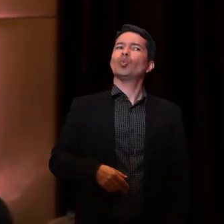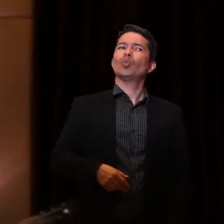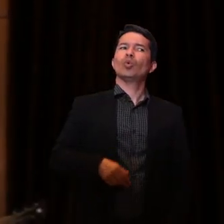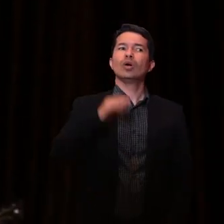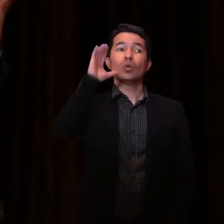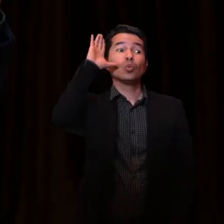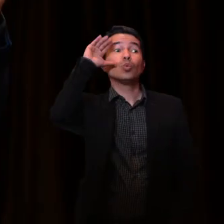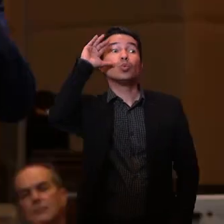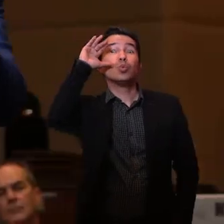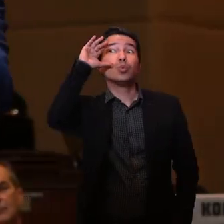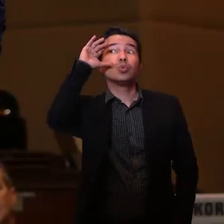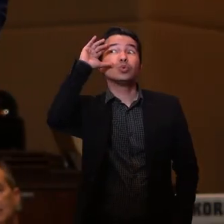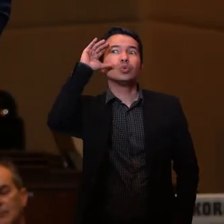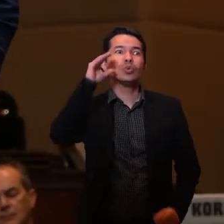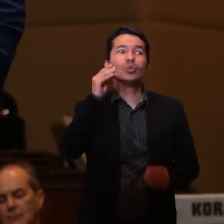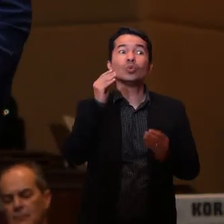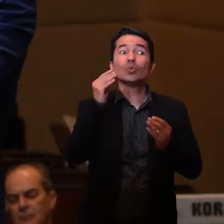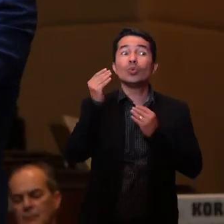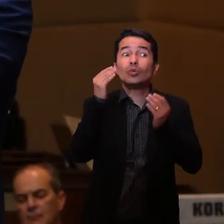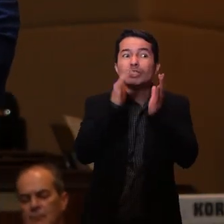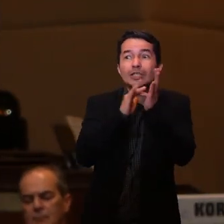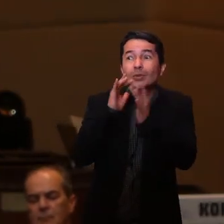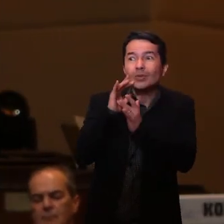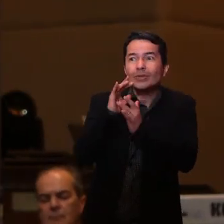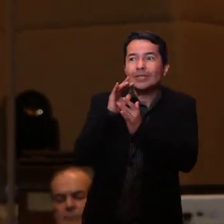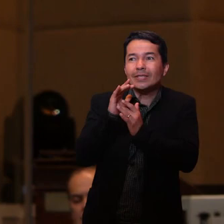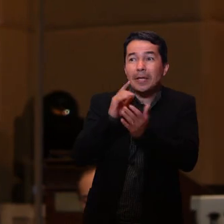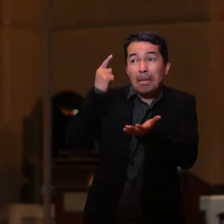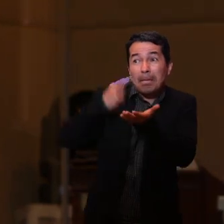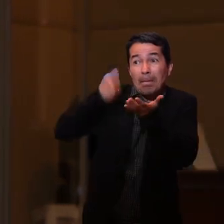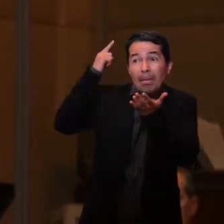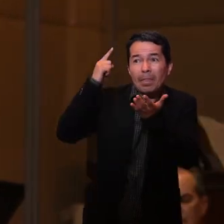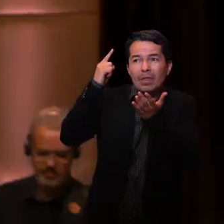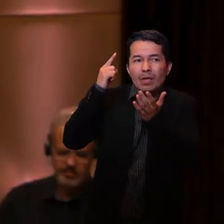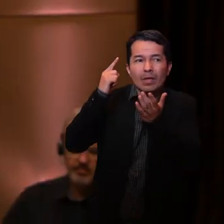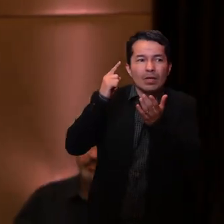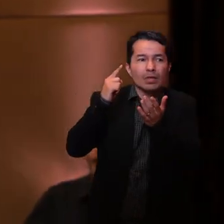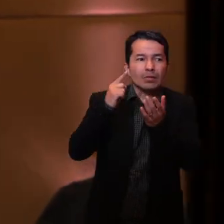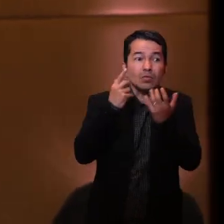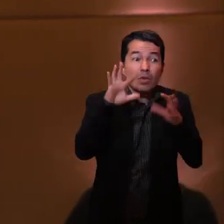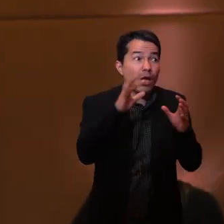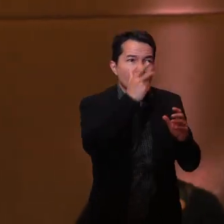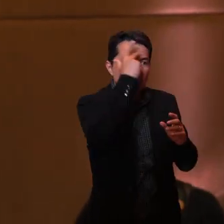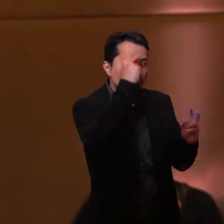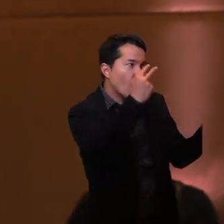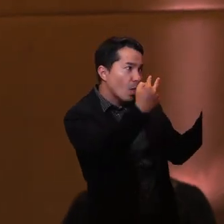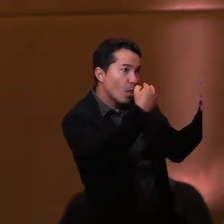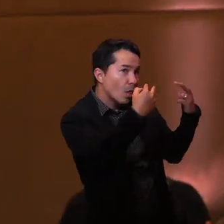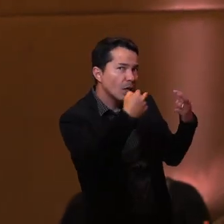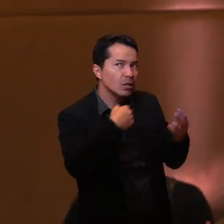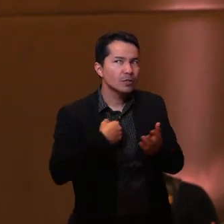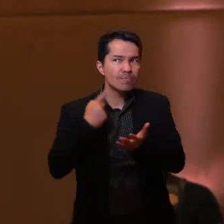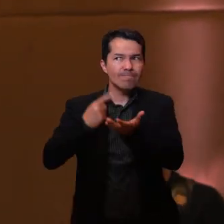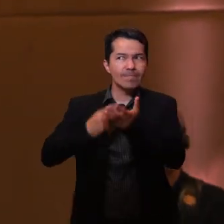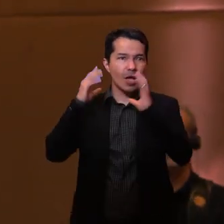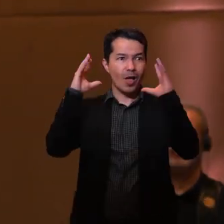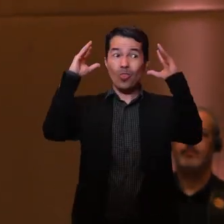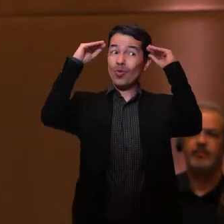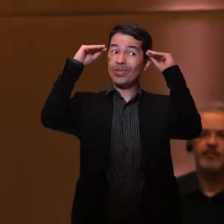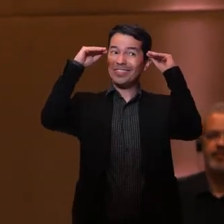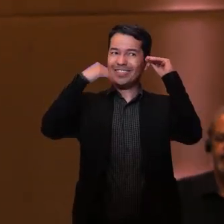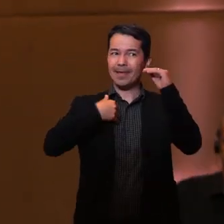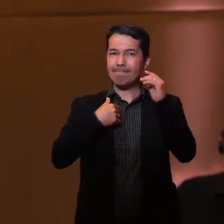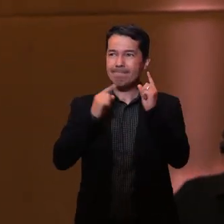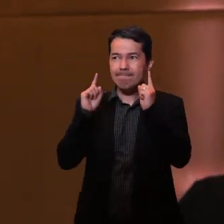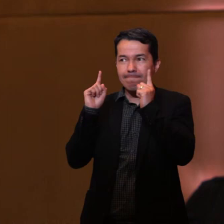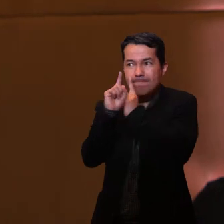Jesus de madrugada, de noite, na calada da noite, para que ninguém o visse e o condenasse. E ele